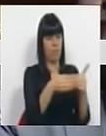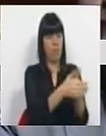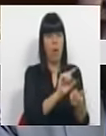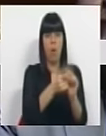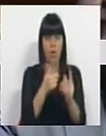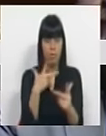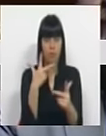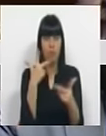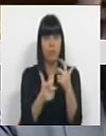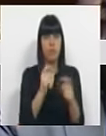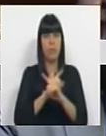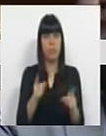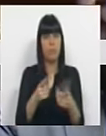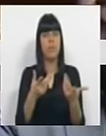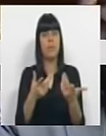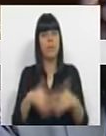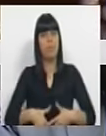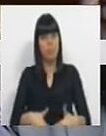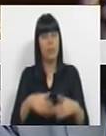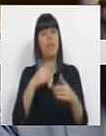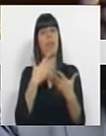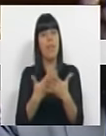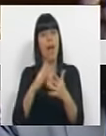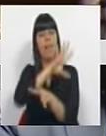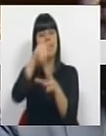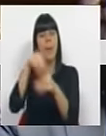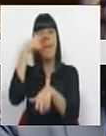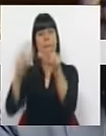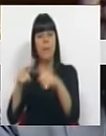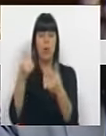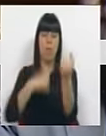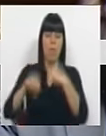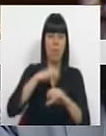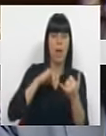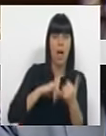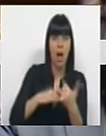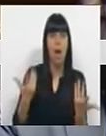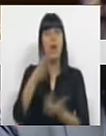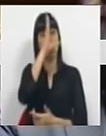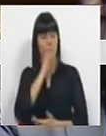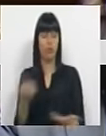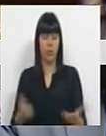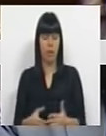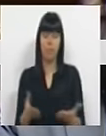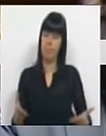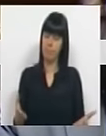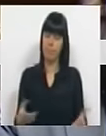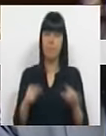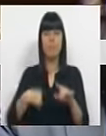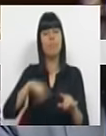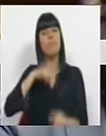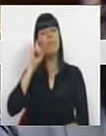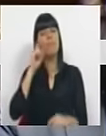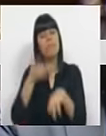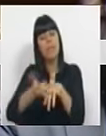de esterilização, implica o envolvimento da população, do movimento associativo e do Estado. Como tal,